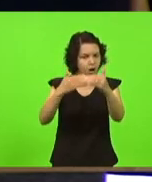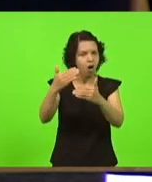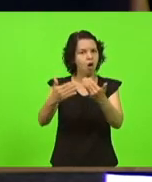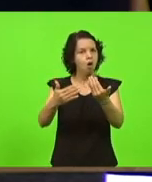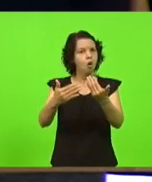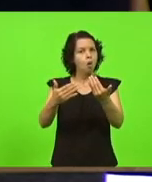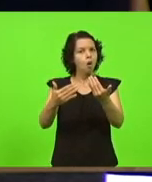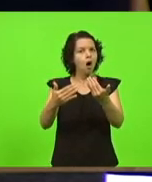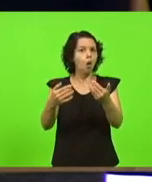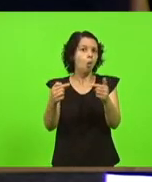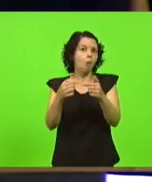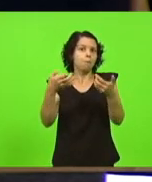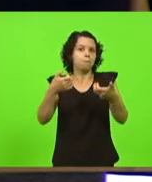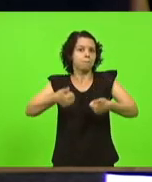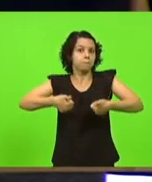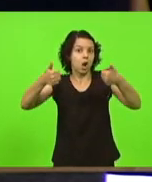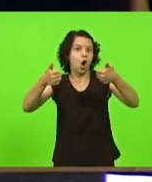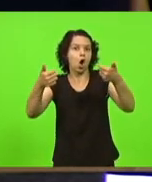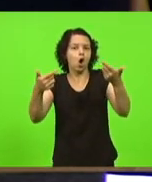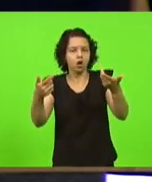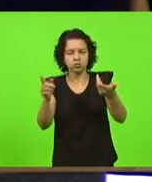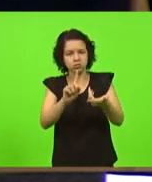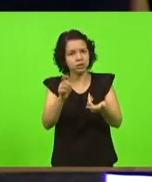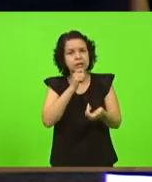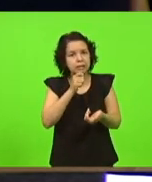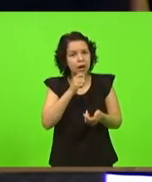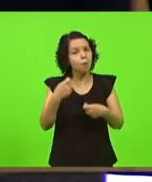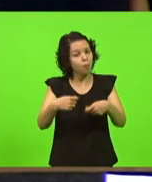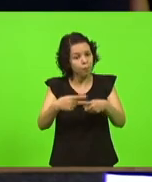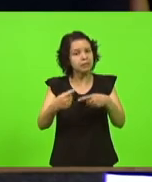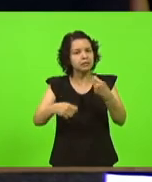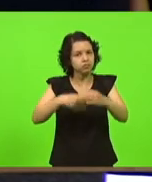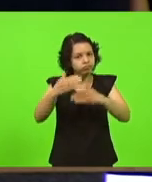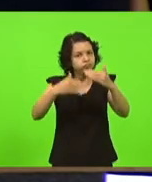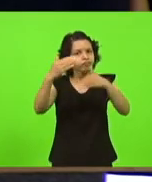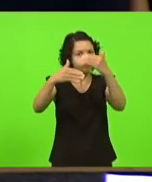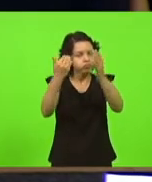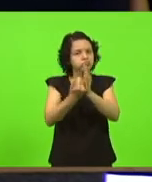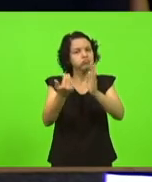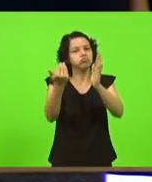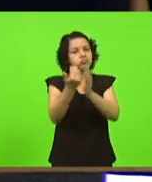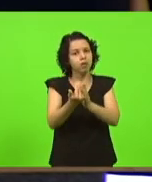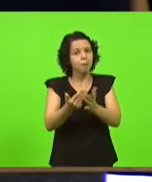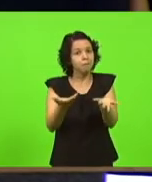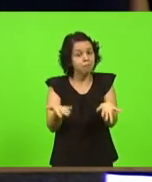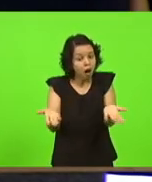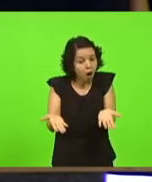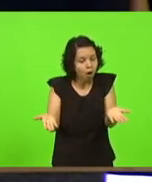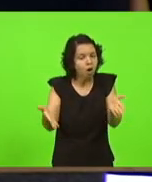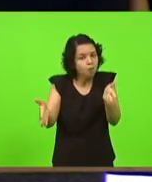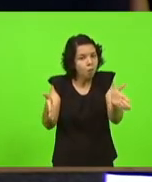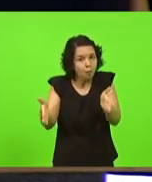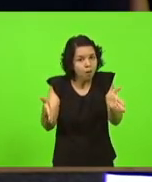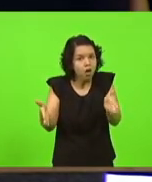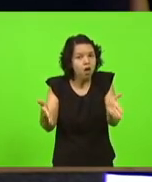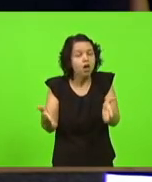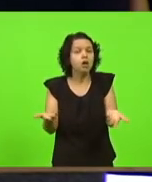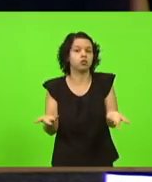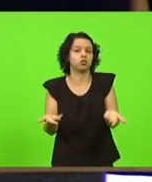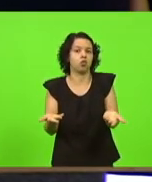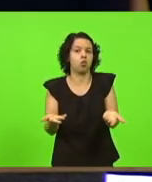ideal. Por quê? Porque nós precisamos avançar ainda mais. Mas este momento foi construído, este momento